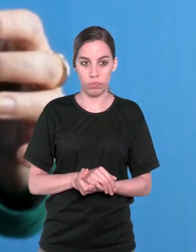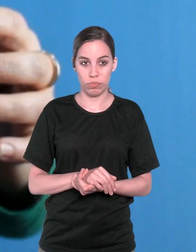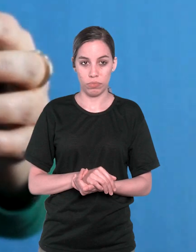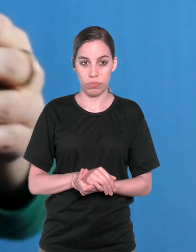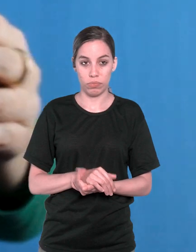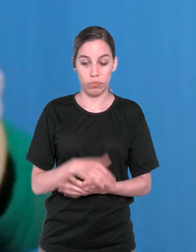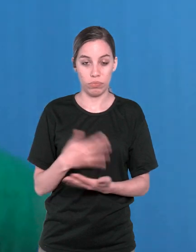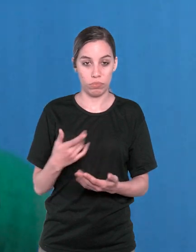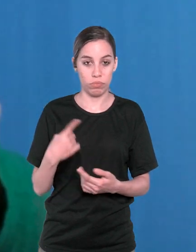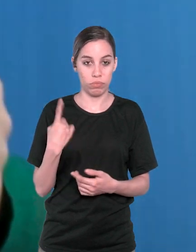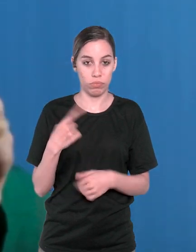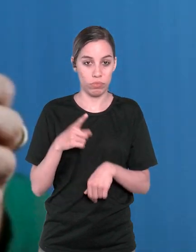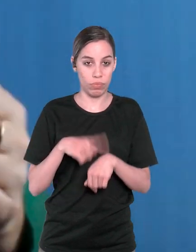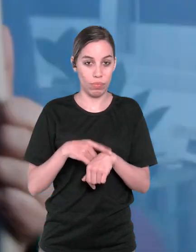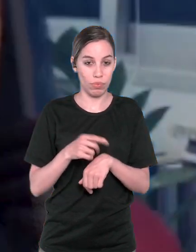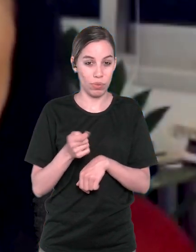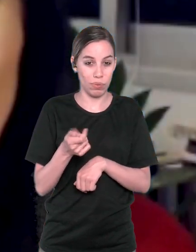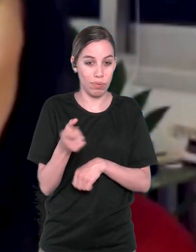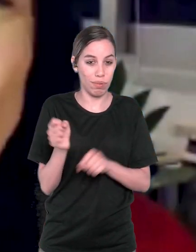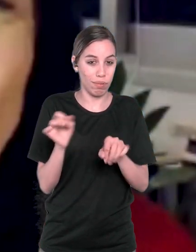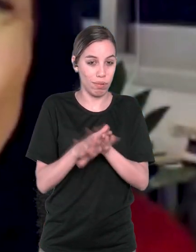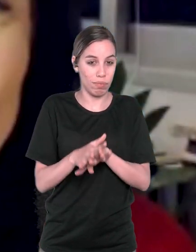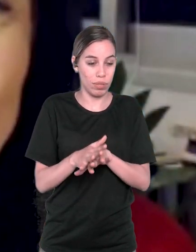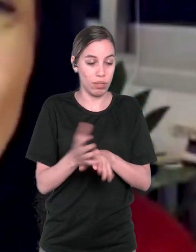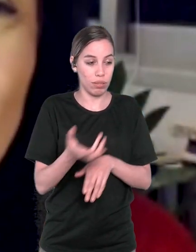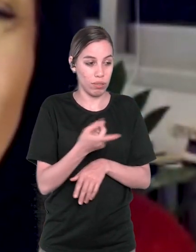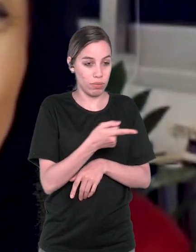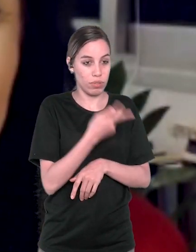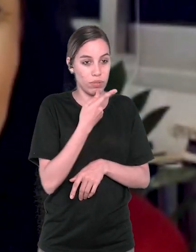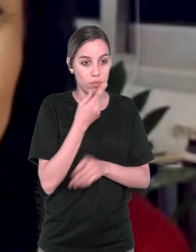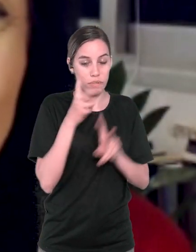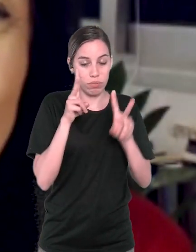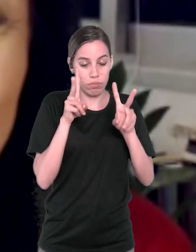está acabando aqui, eu quero te pedir para falar, né,